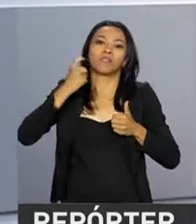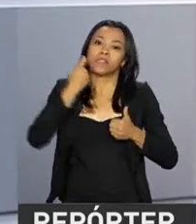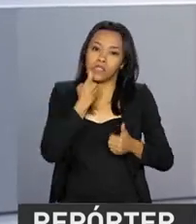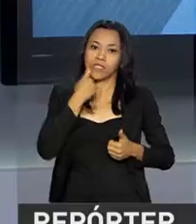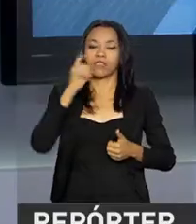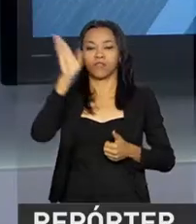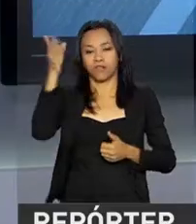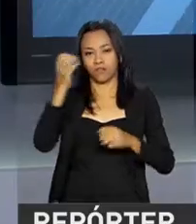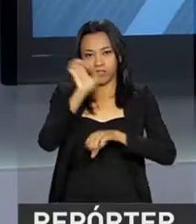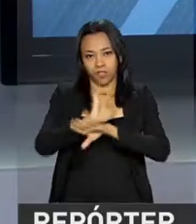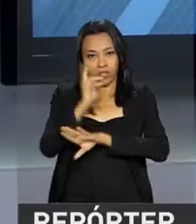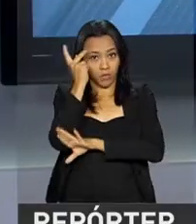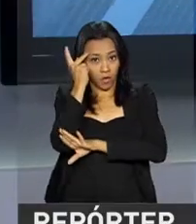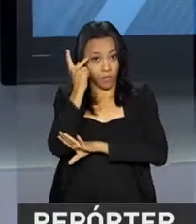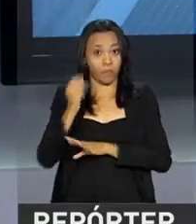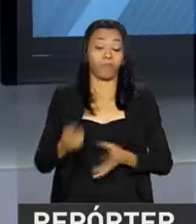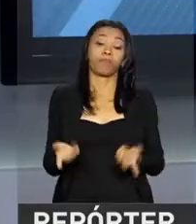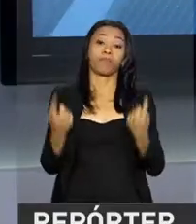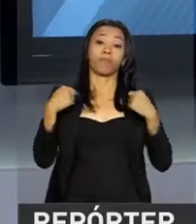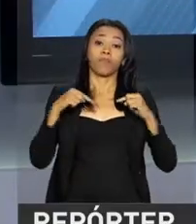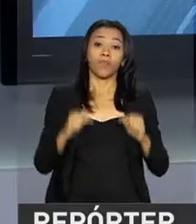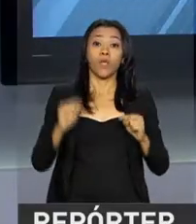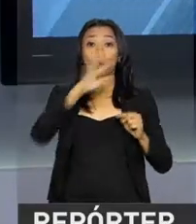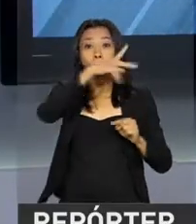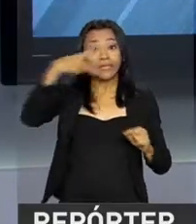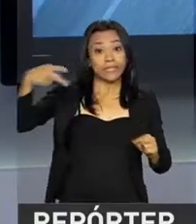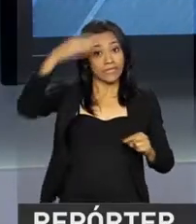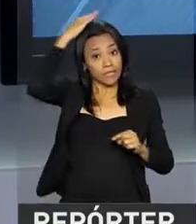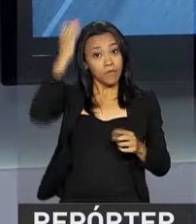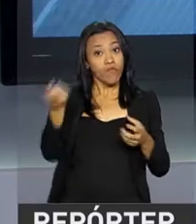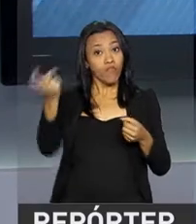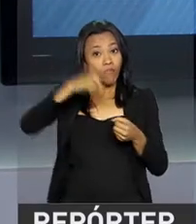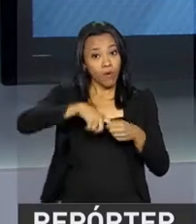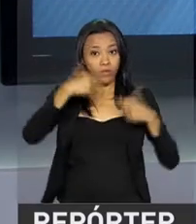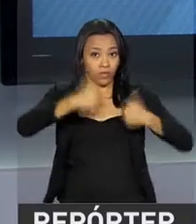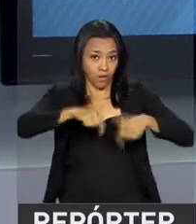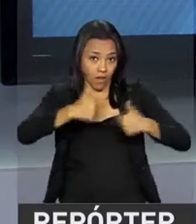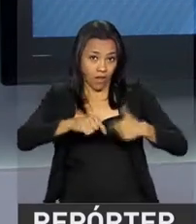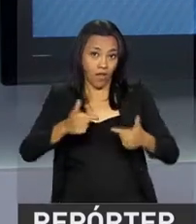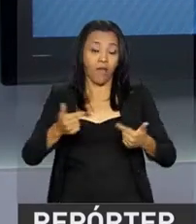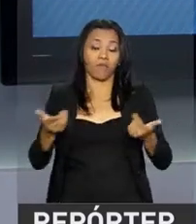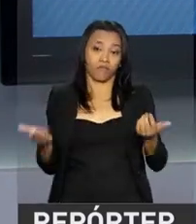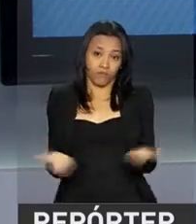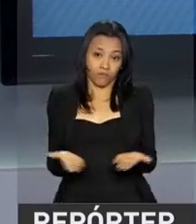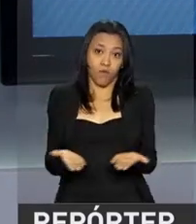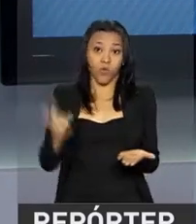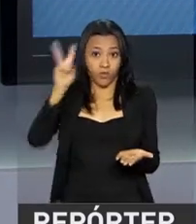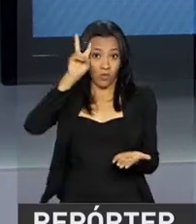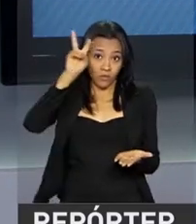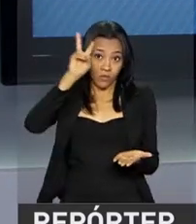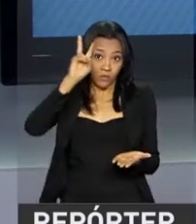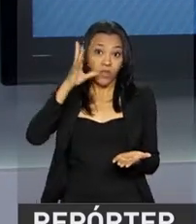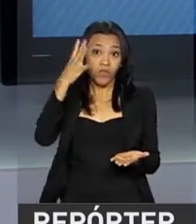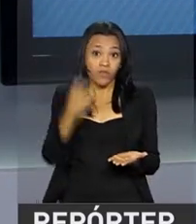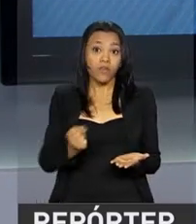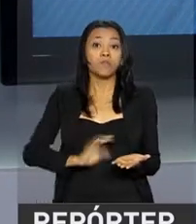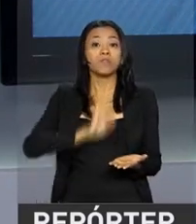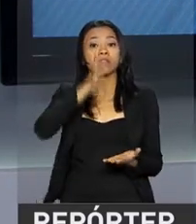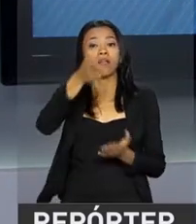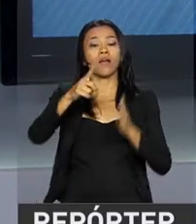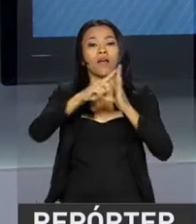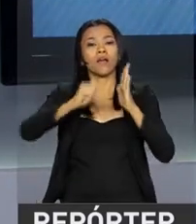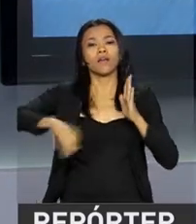paulo o presidente deve retornar retornar às atividades ainda nesta segunda feira e nós vamos até o palácio do planalto saber os detalhes